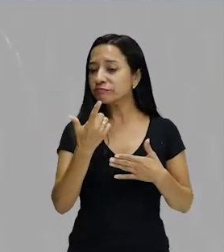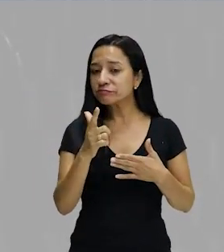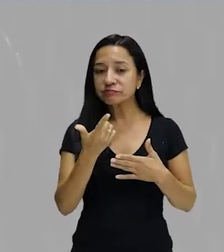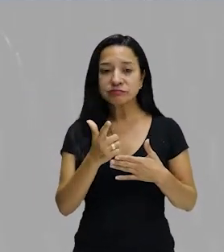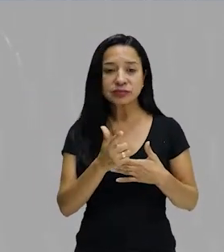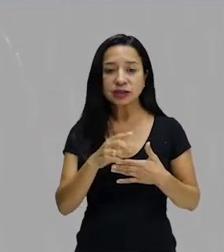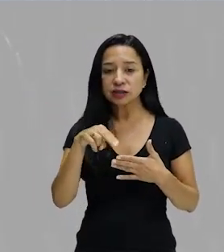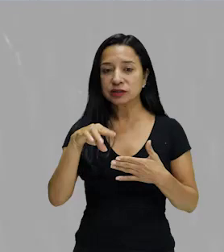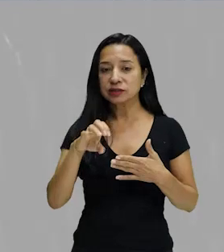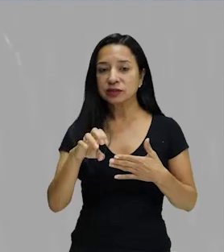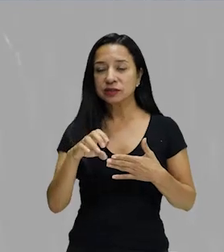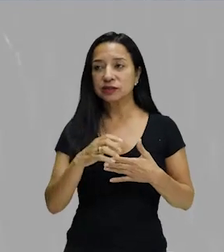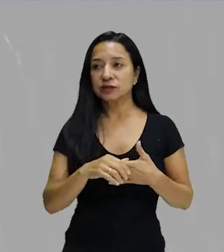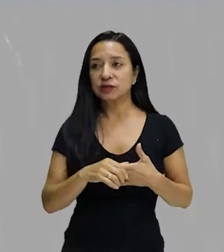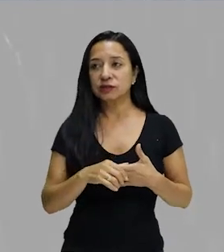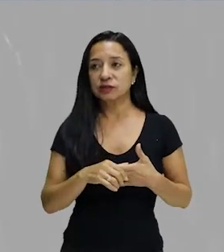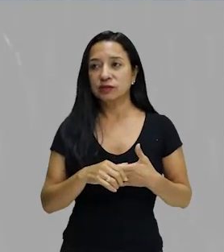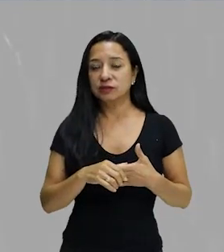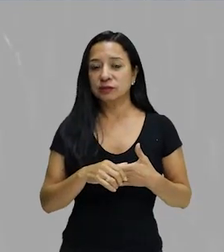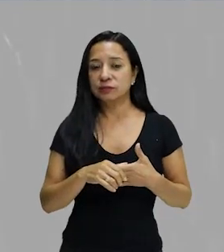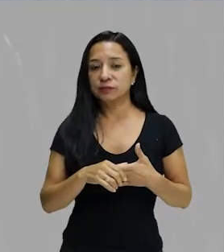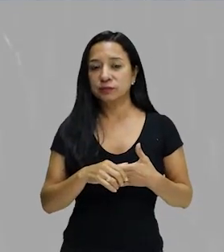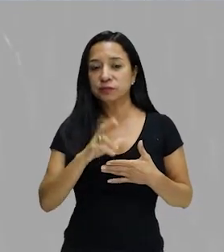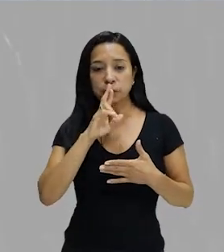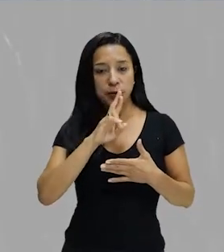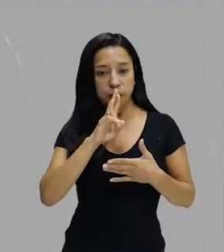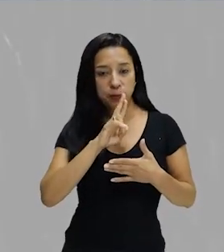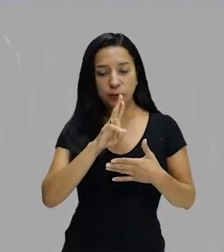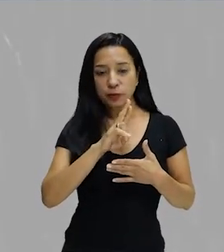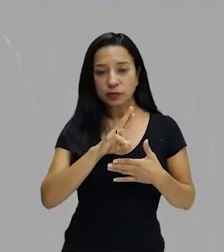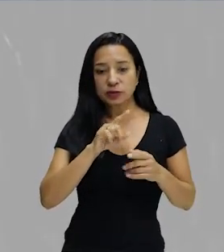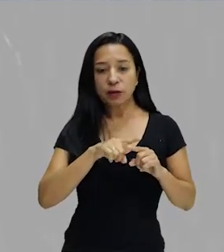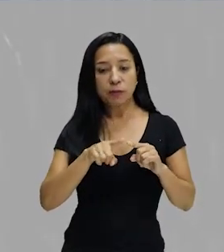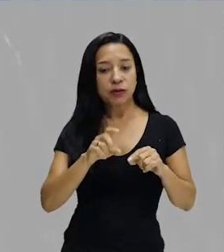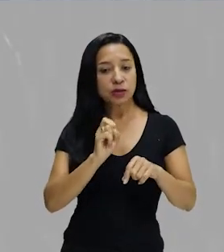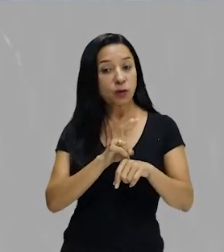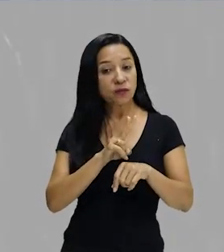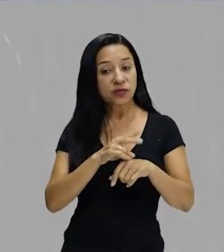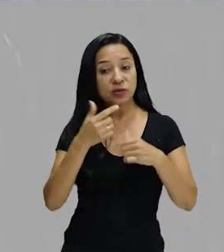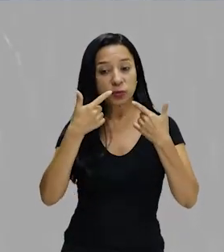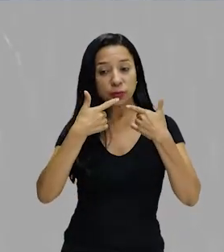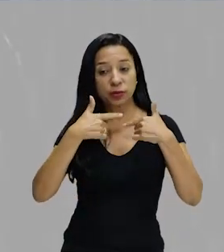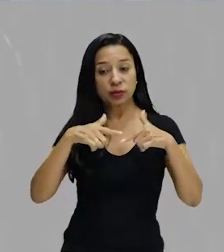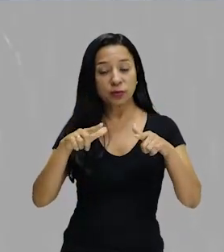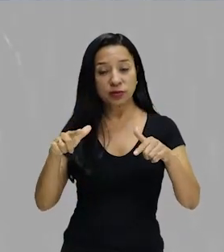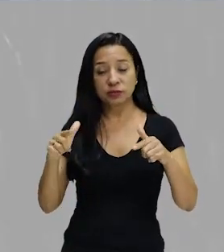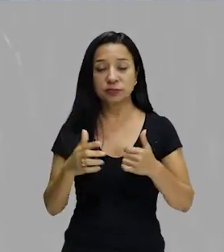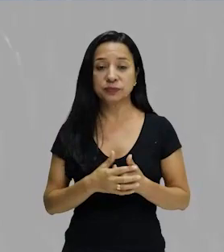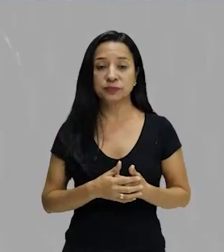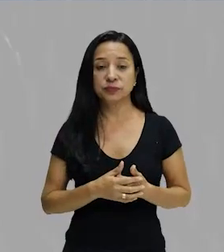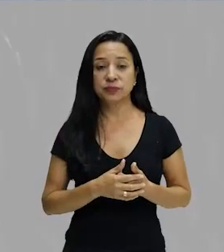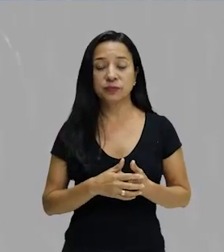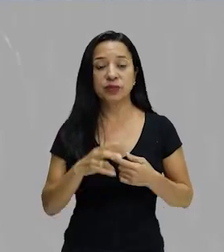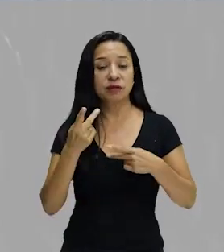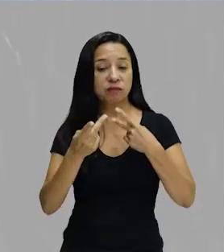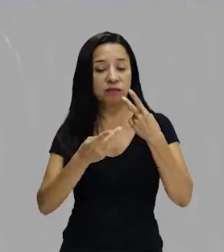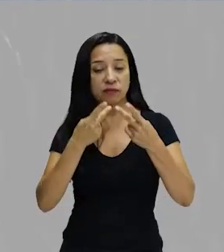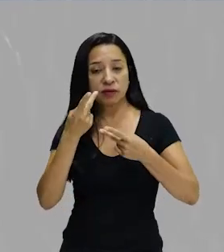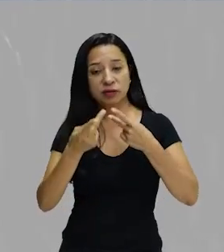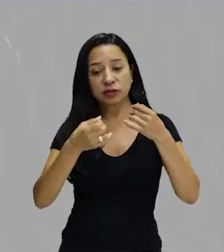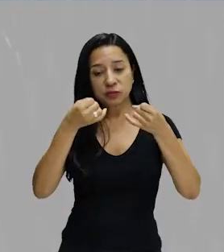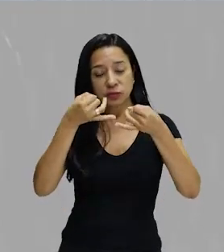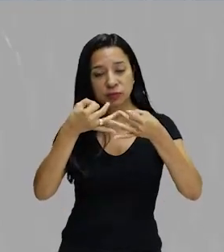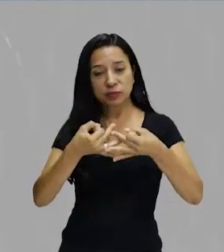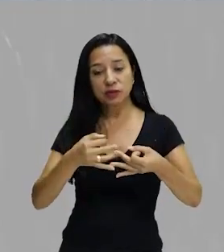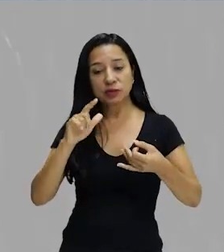existe. Daria esse resultado aí. É um vício de linguagem, tá? Então, eu falando disso, numa